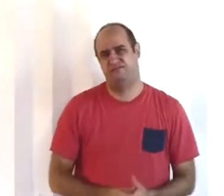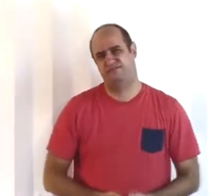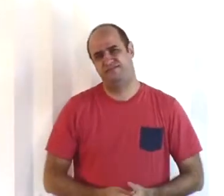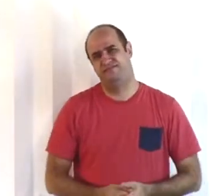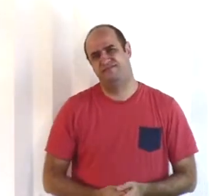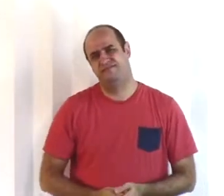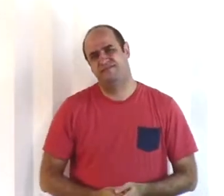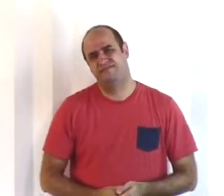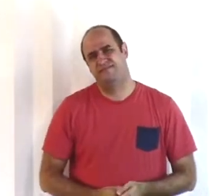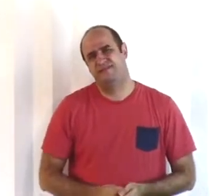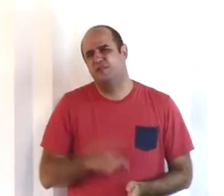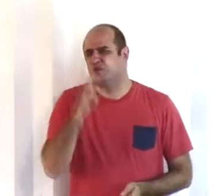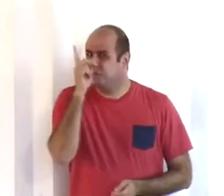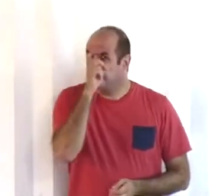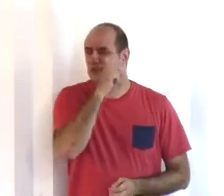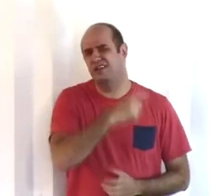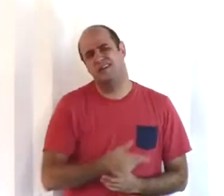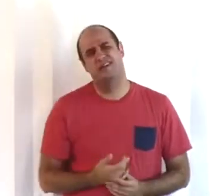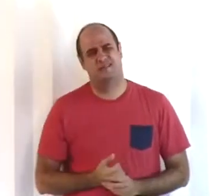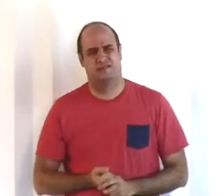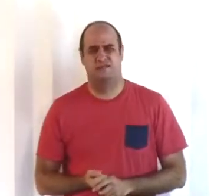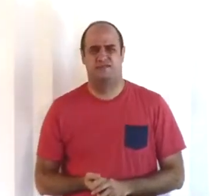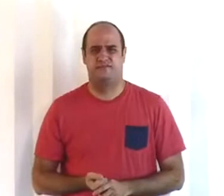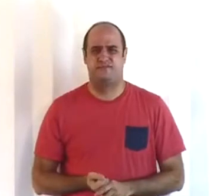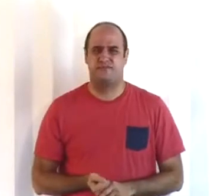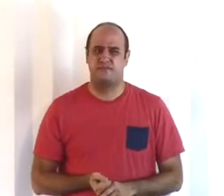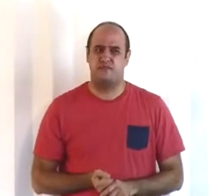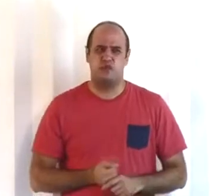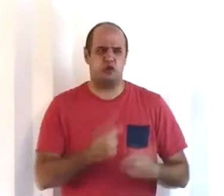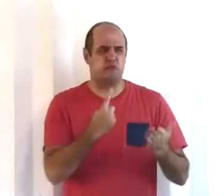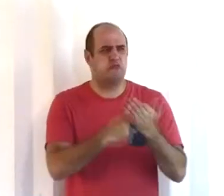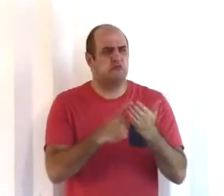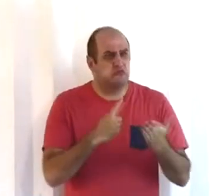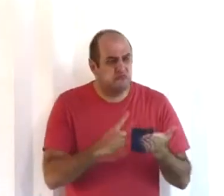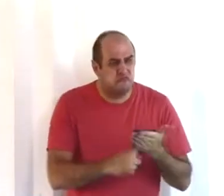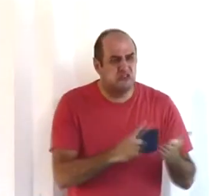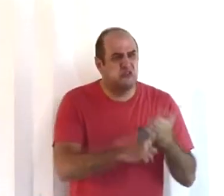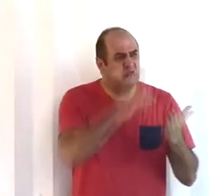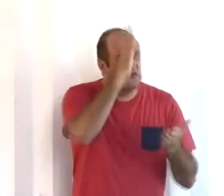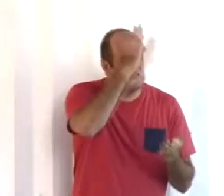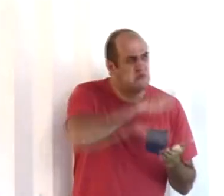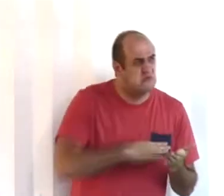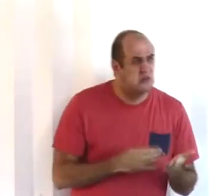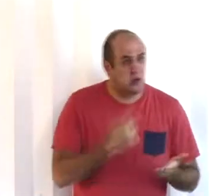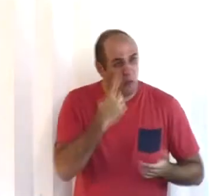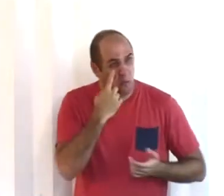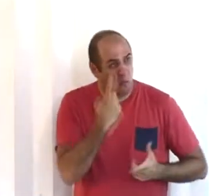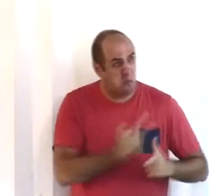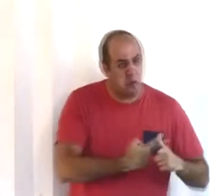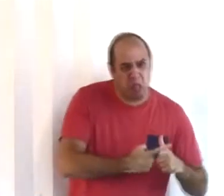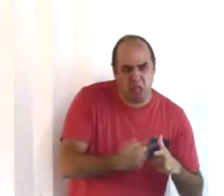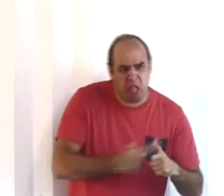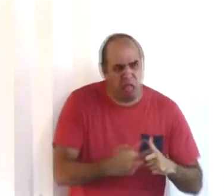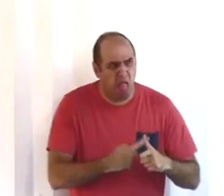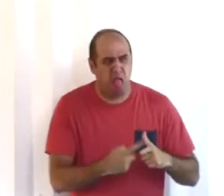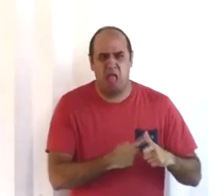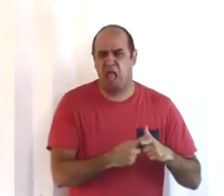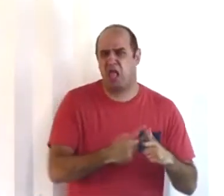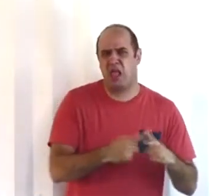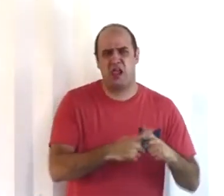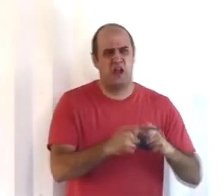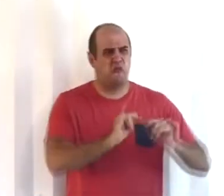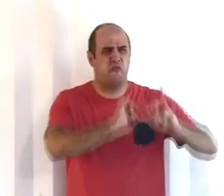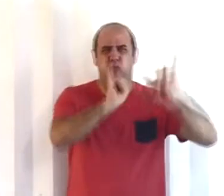Pensem, más notícias, preocupações, riscos estão em todos os lugares o tempo inteiro.